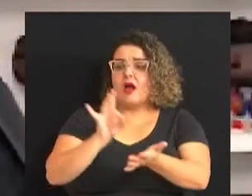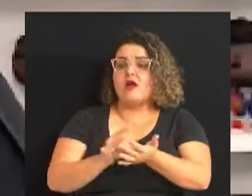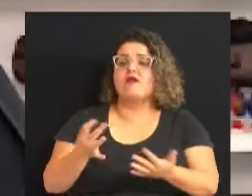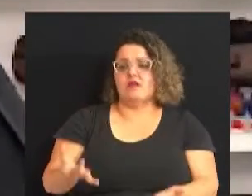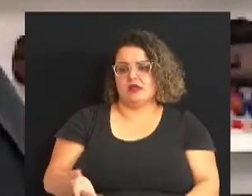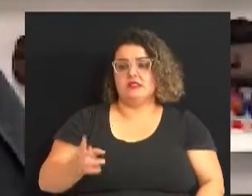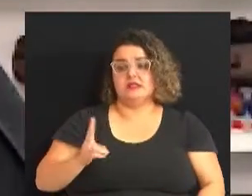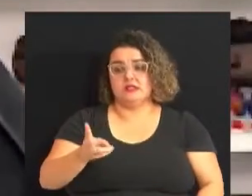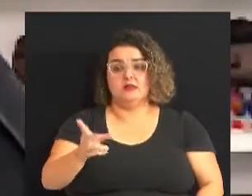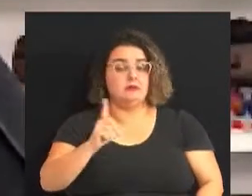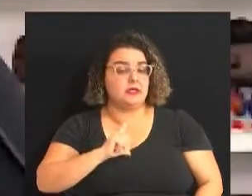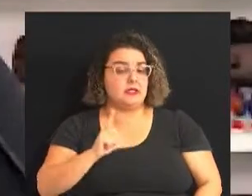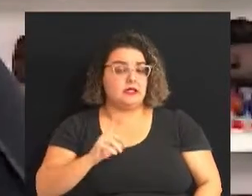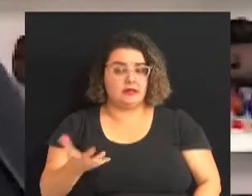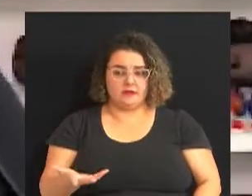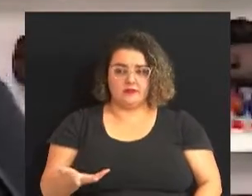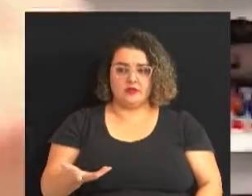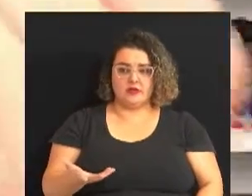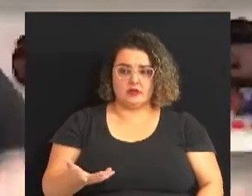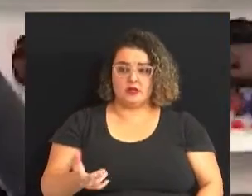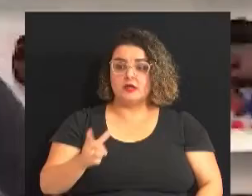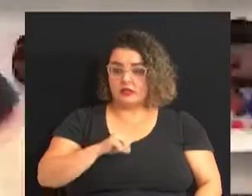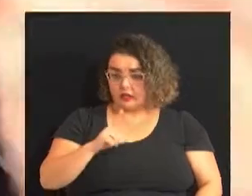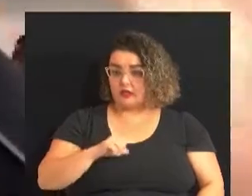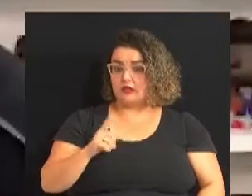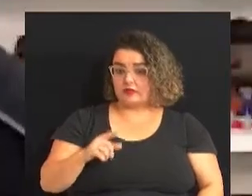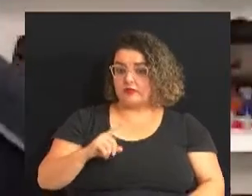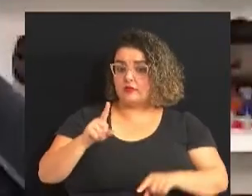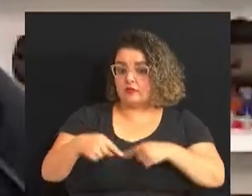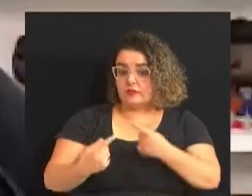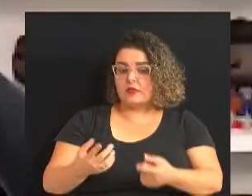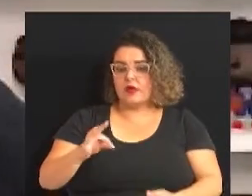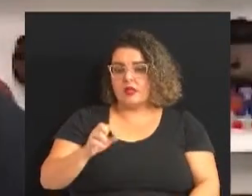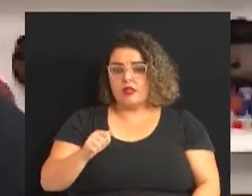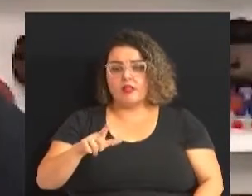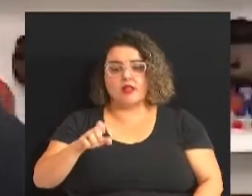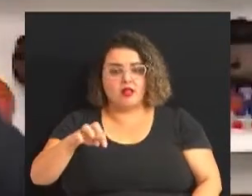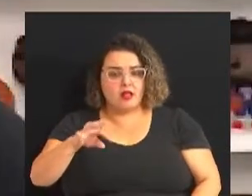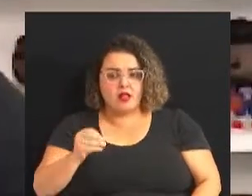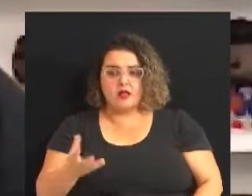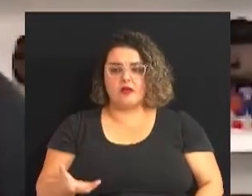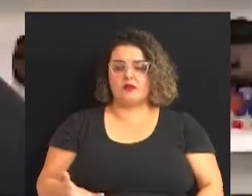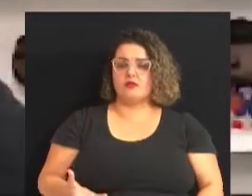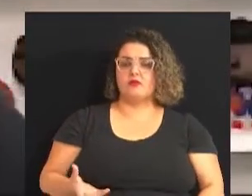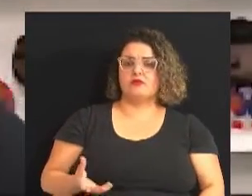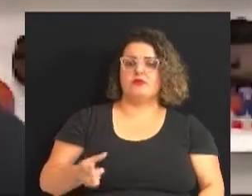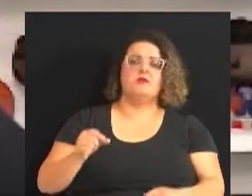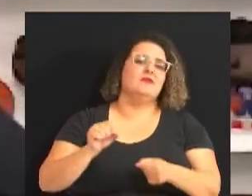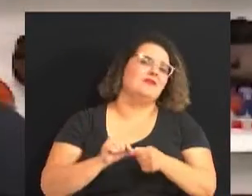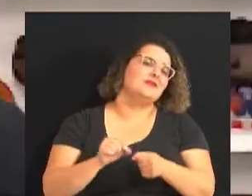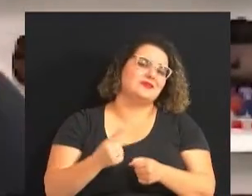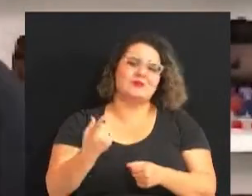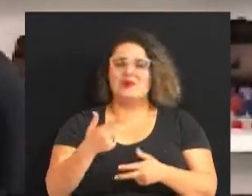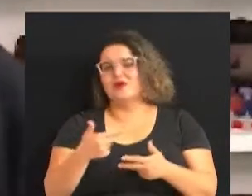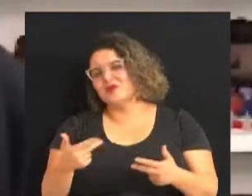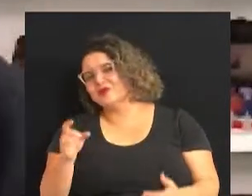existiu isso. Só que existia ainda, por conta do talento, o cara que só fazia uma coisa só, o cara faz uma coisa só, mas